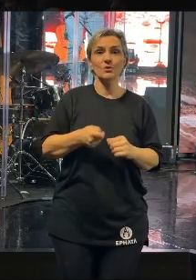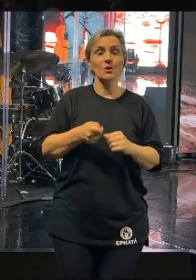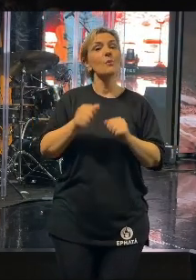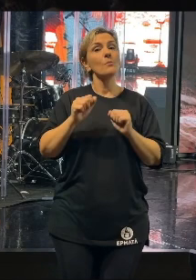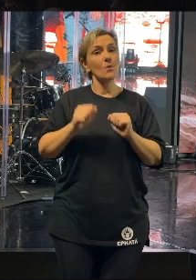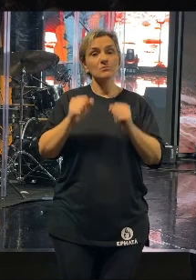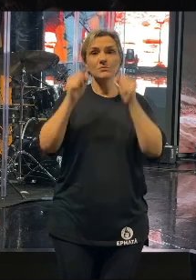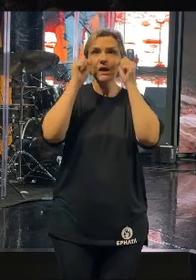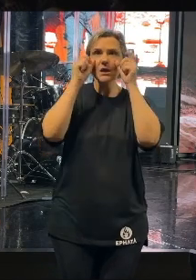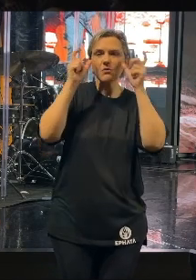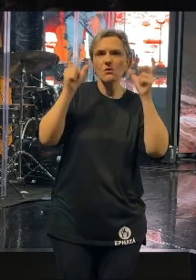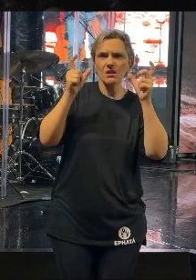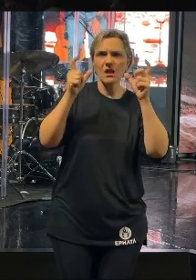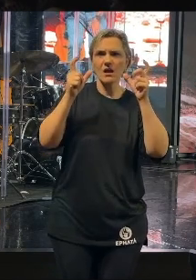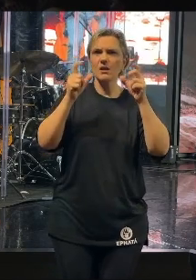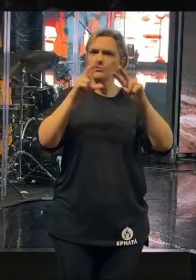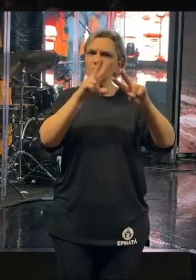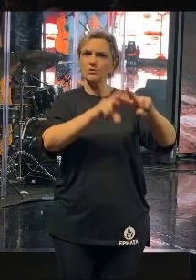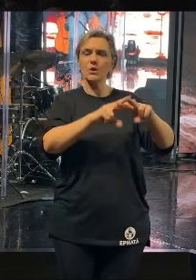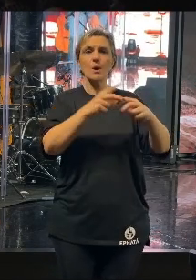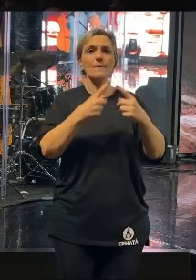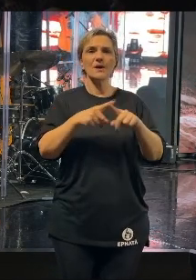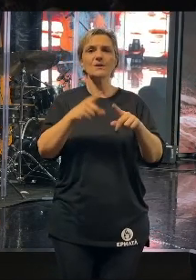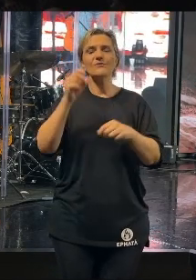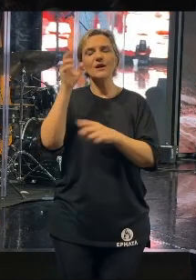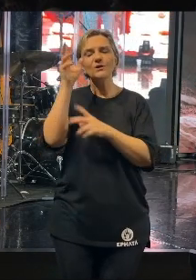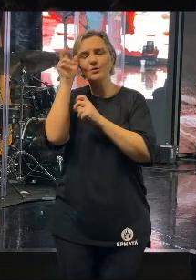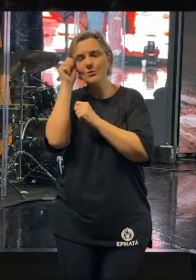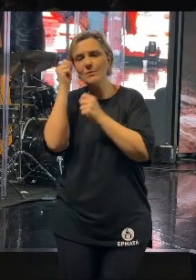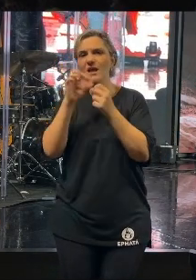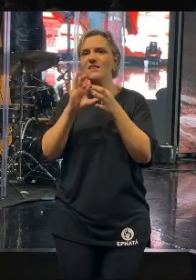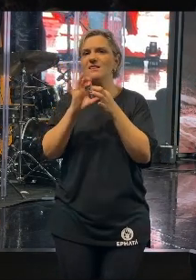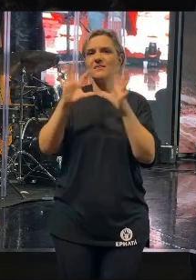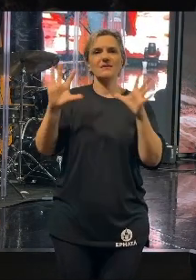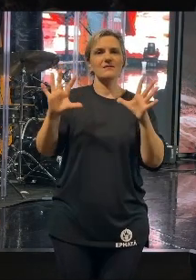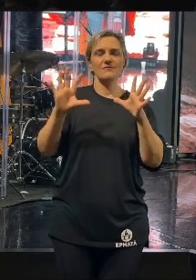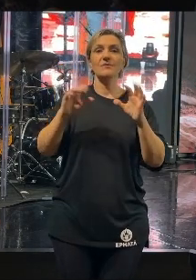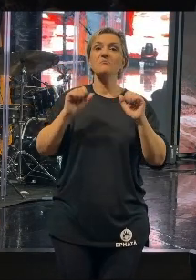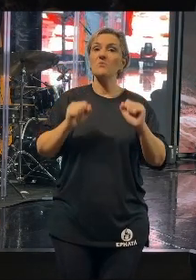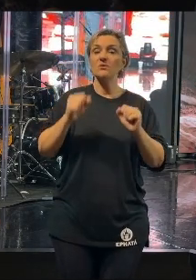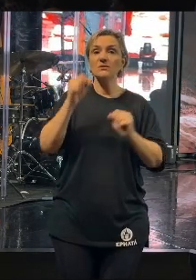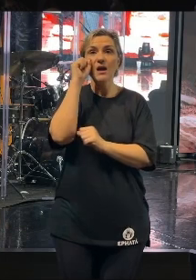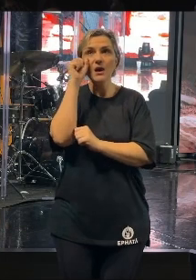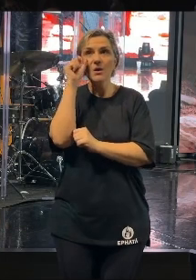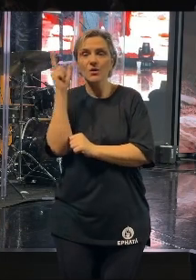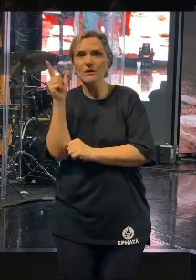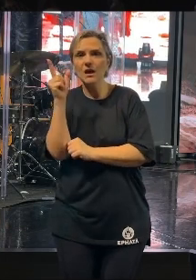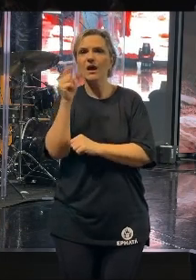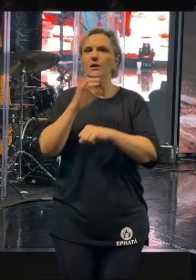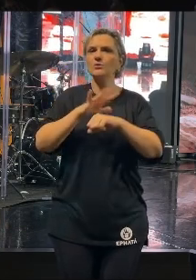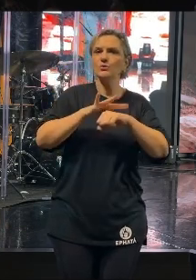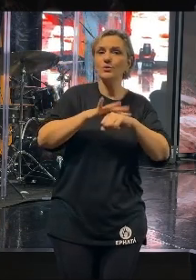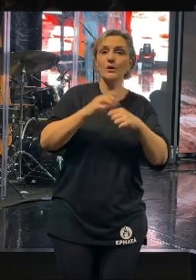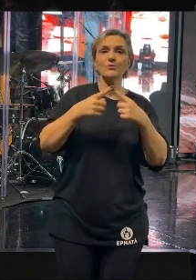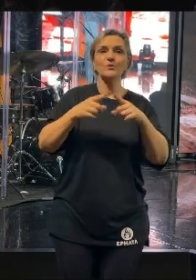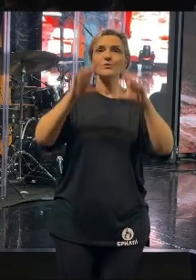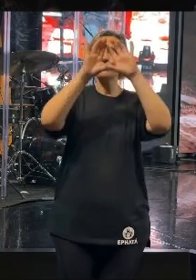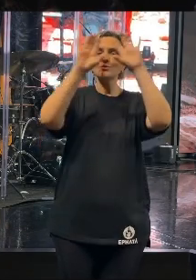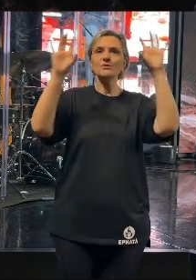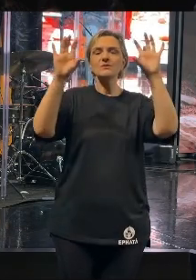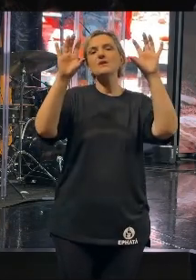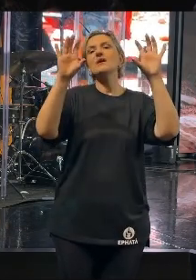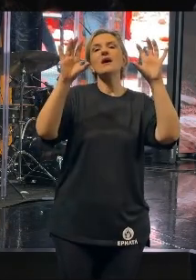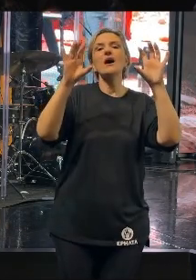se acordado cativo, mas vai dormir livre. Você até pode ter se acordado enfermo, mas quando os céus determinam, você vai